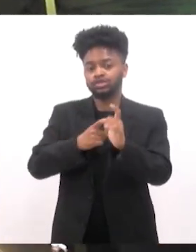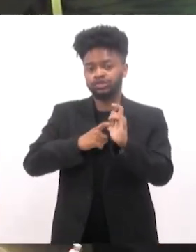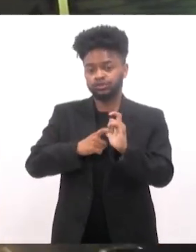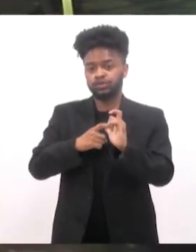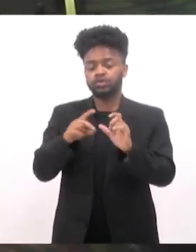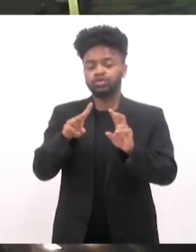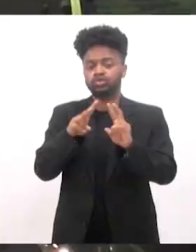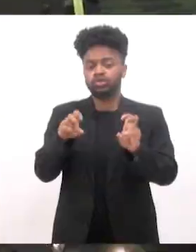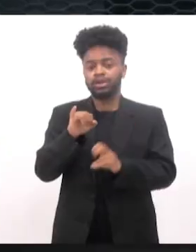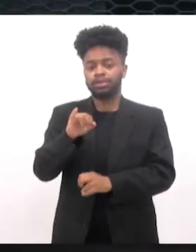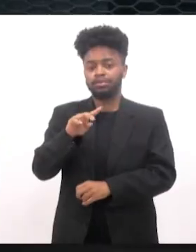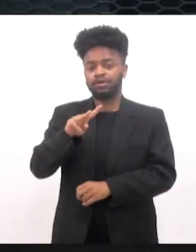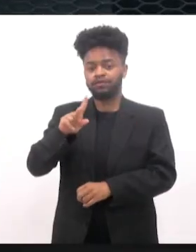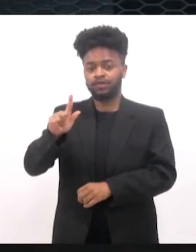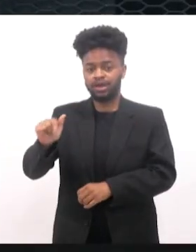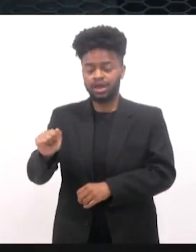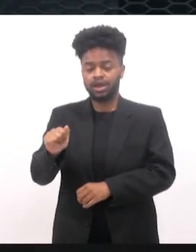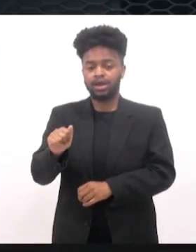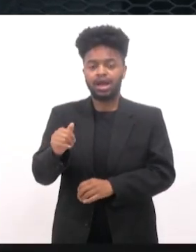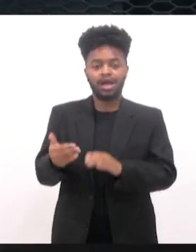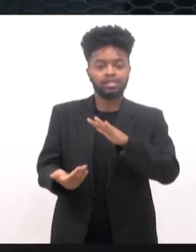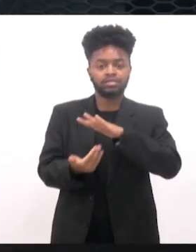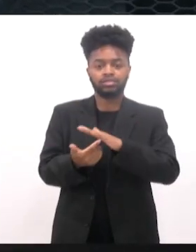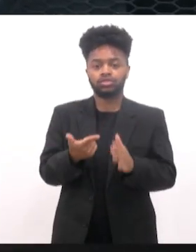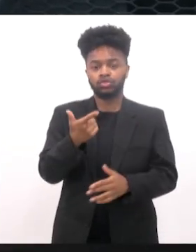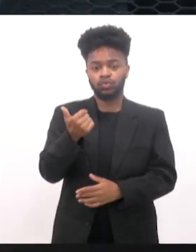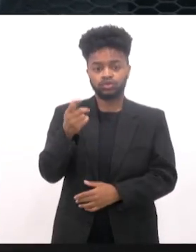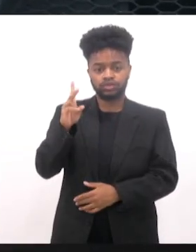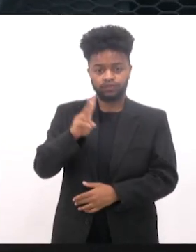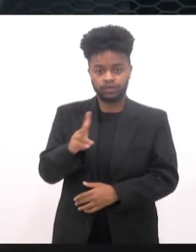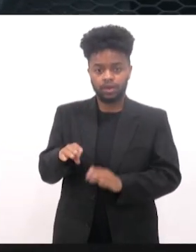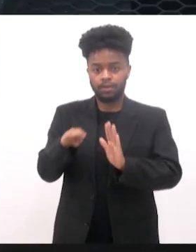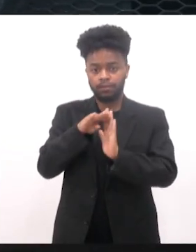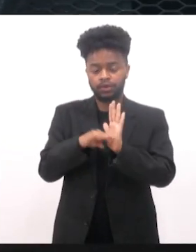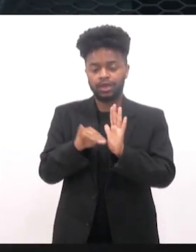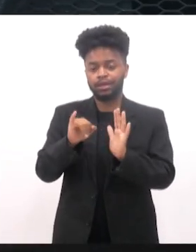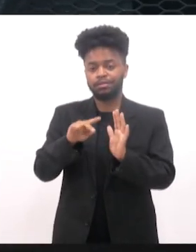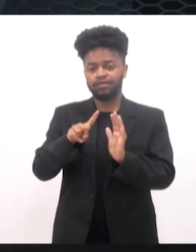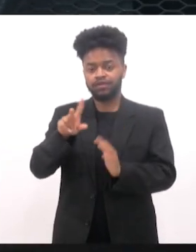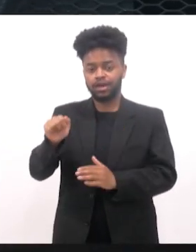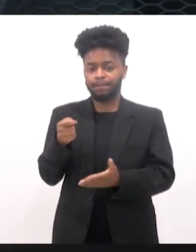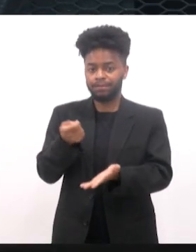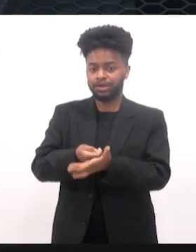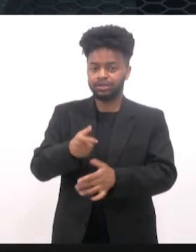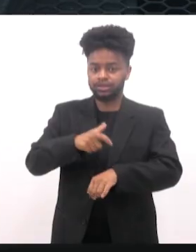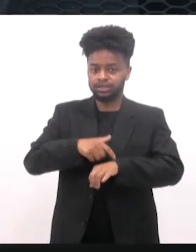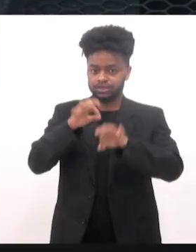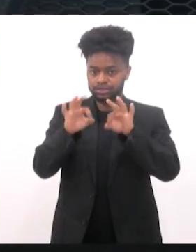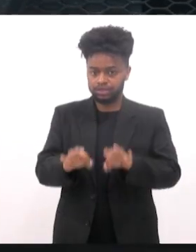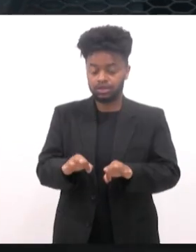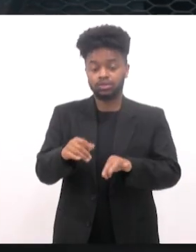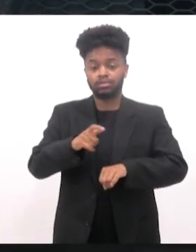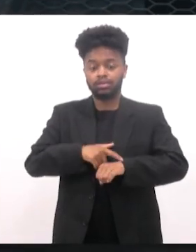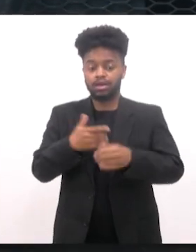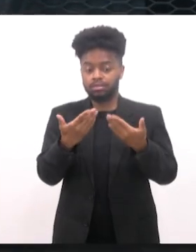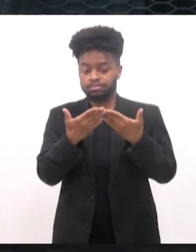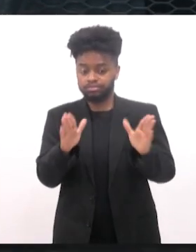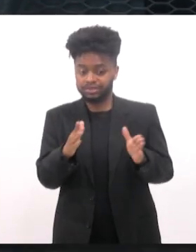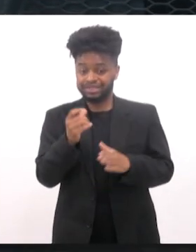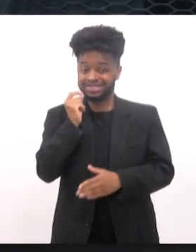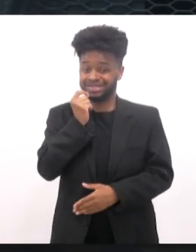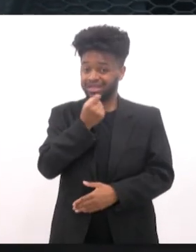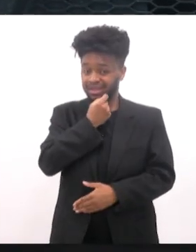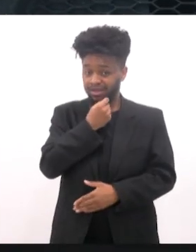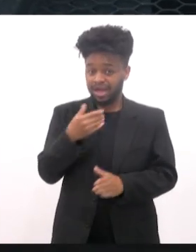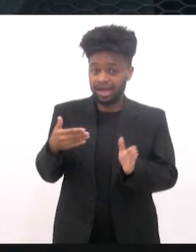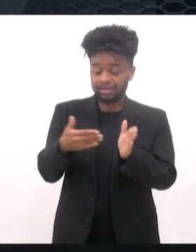Veículos Automotores em até 12 vezes pelo programa IPVA em Dia. Desde a reabertura da adesão em setembro